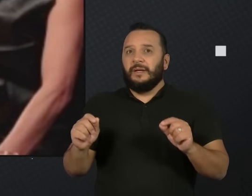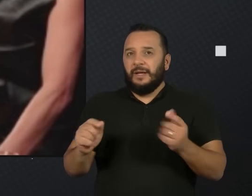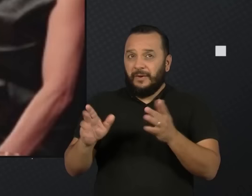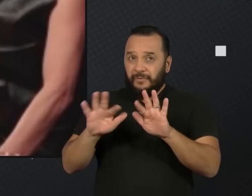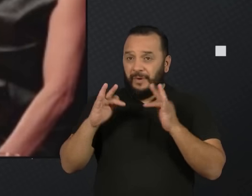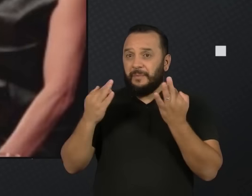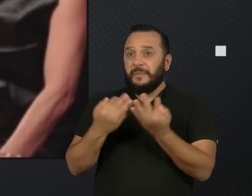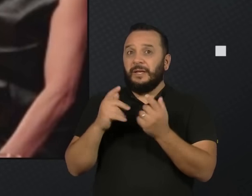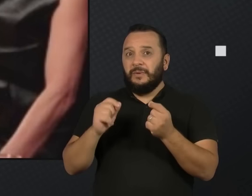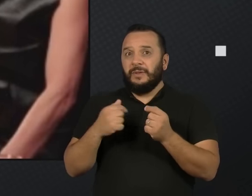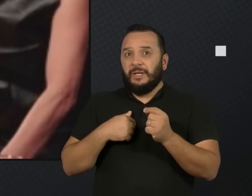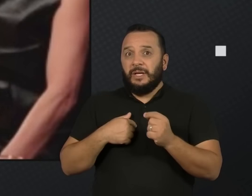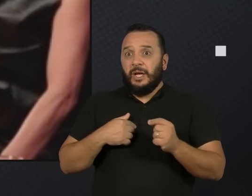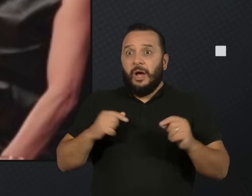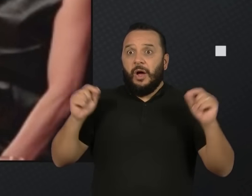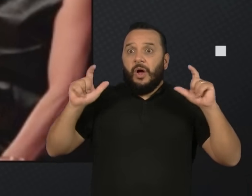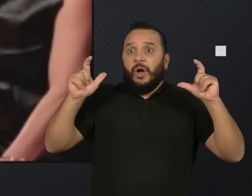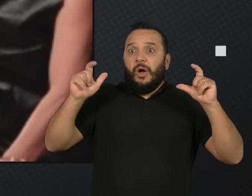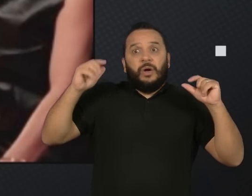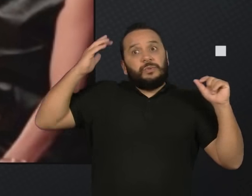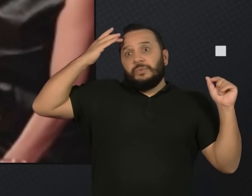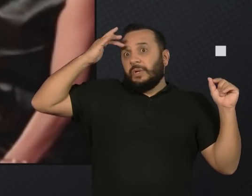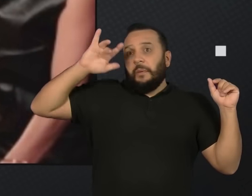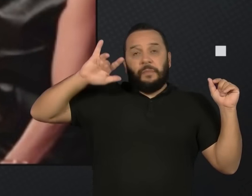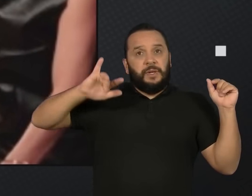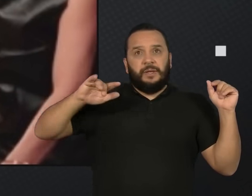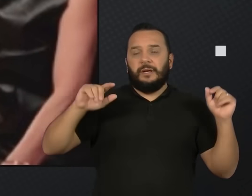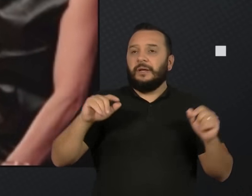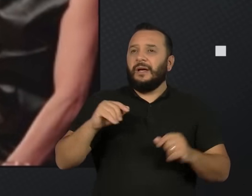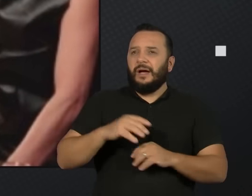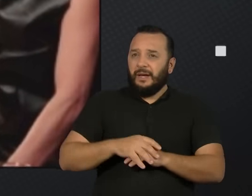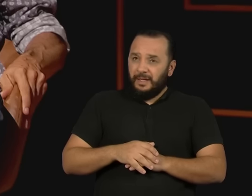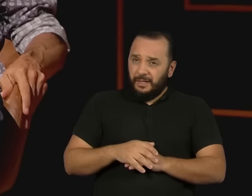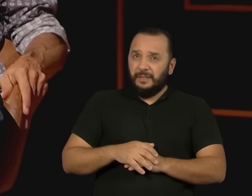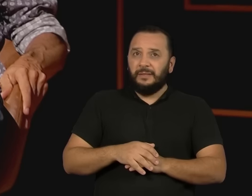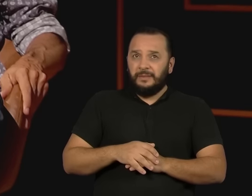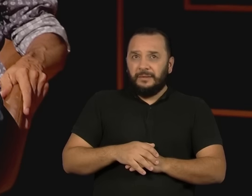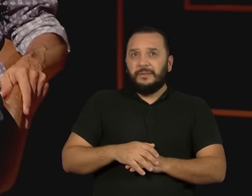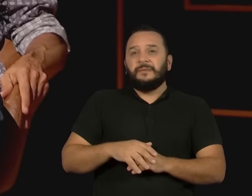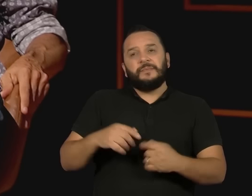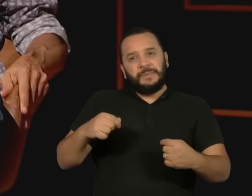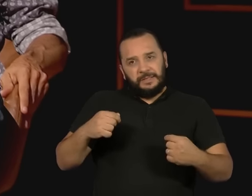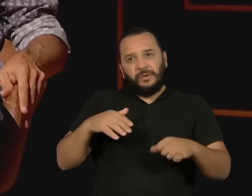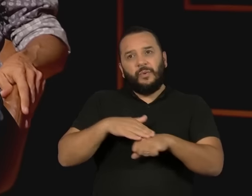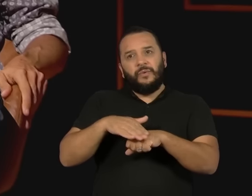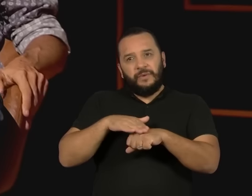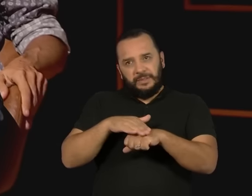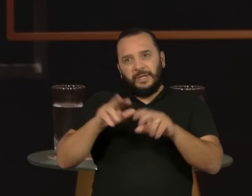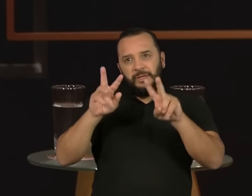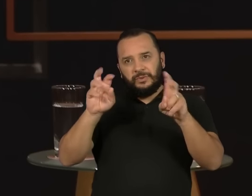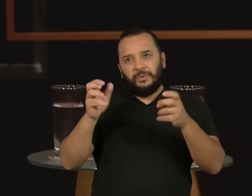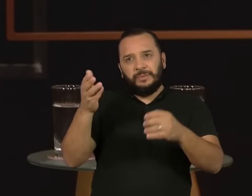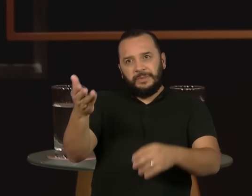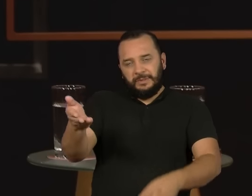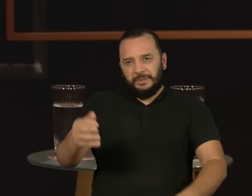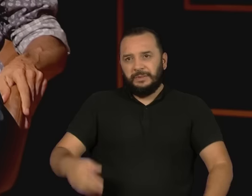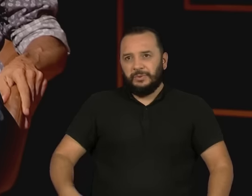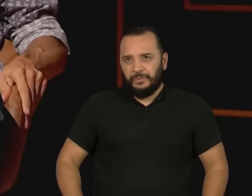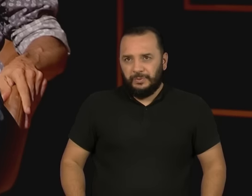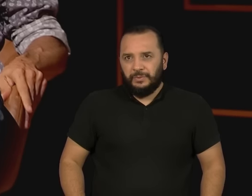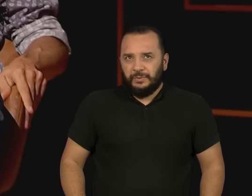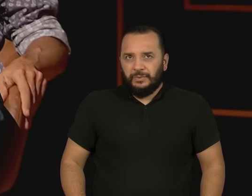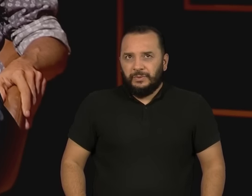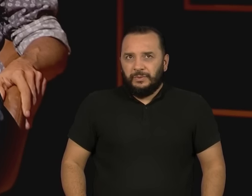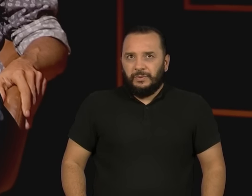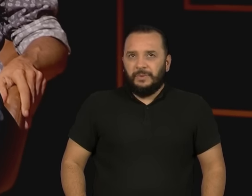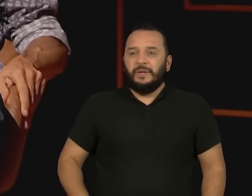família não é de, eu não sabia. A reação era de, vamos ter que falar sobre isso. Vamos ter que... Ou seja, quem é que